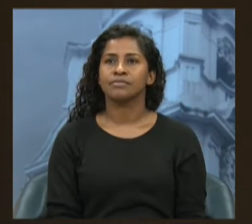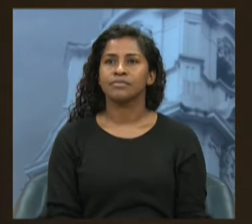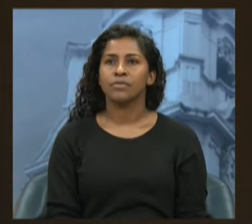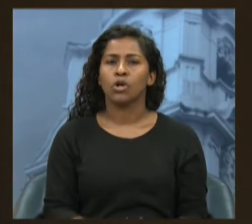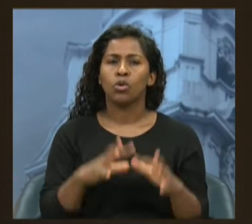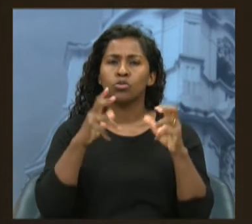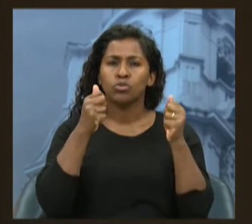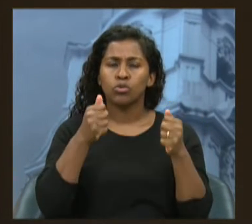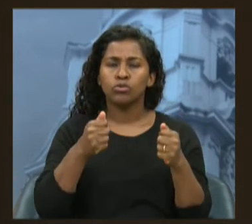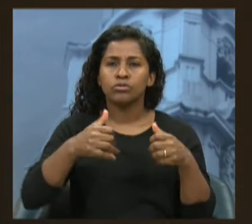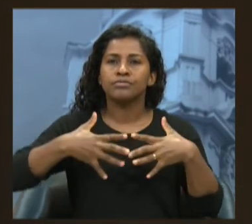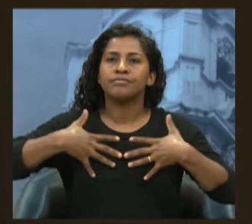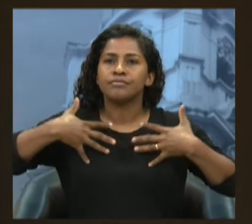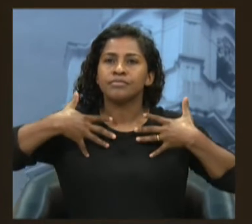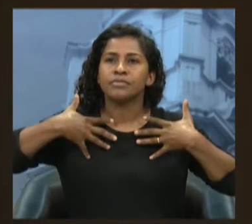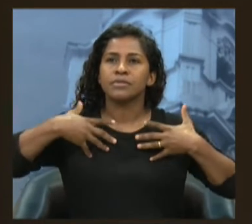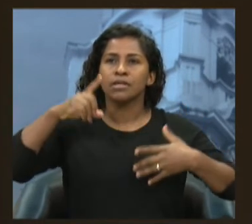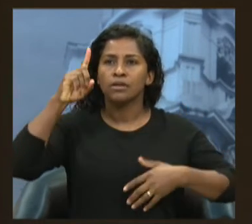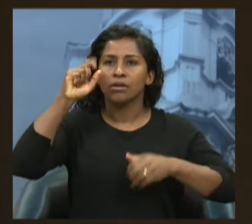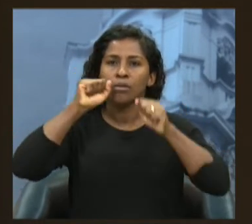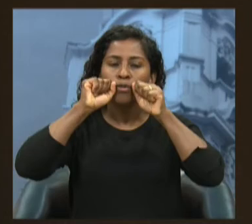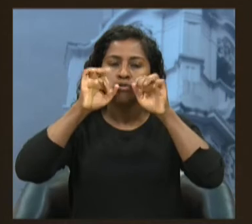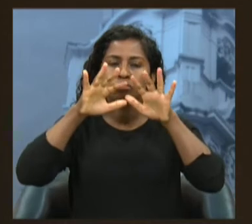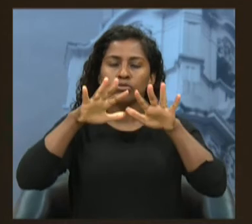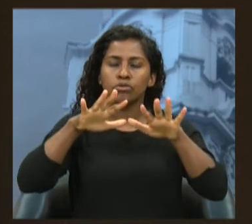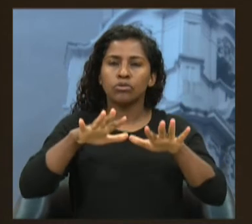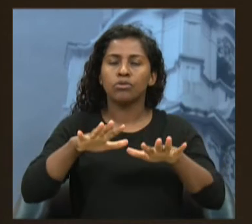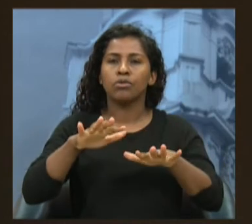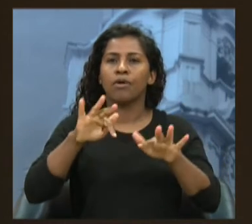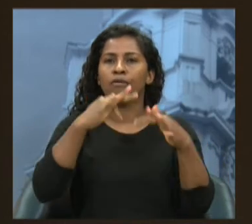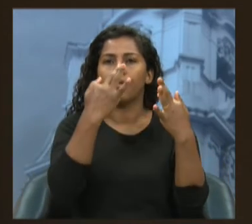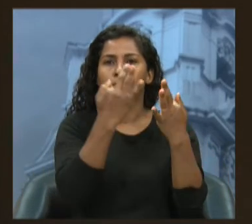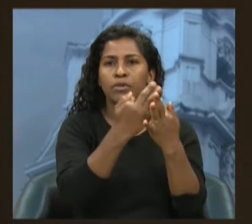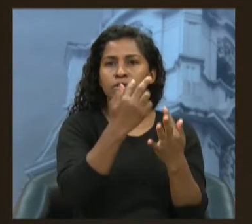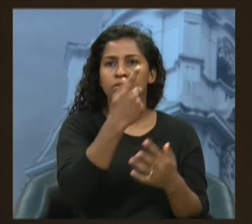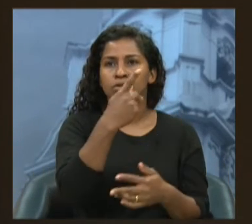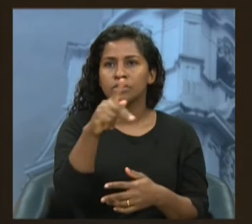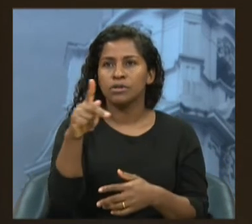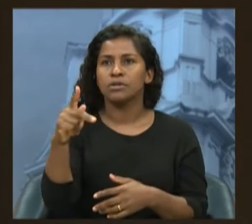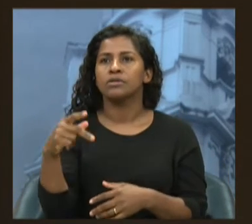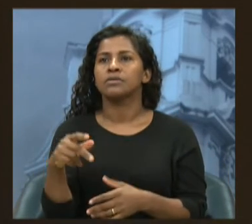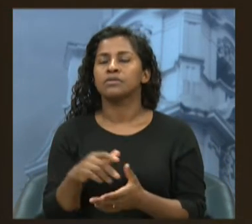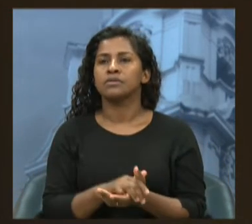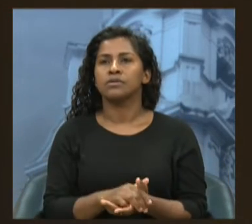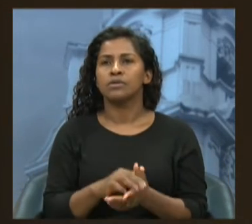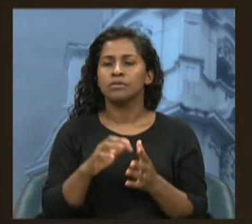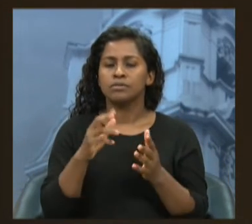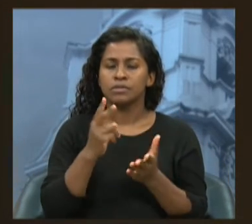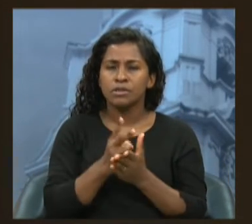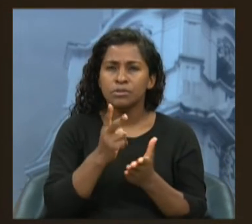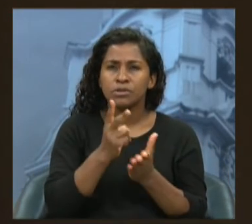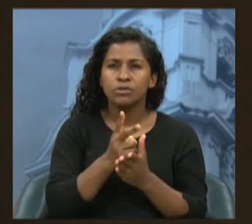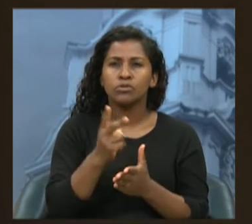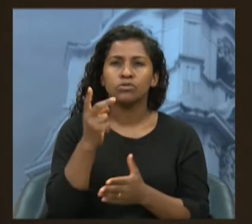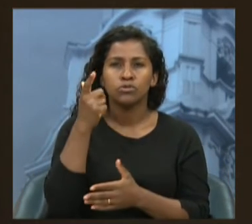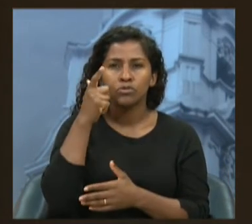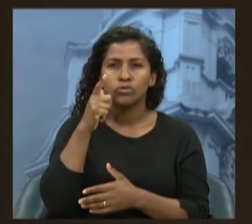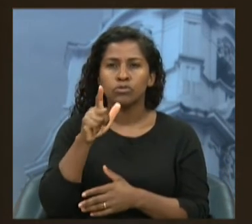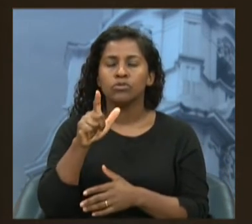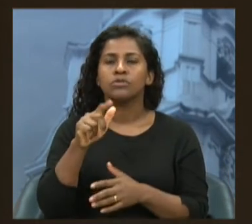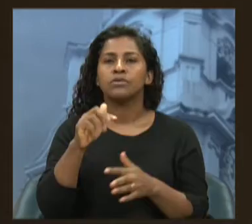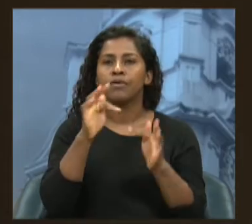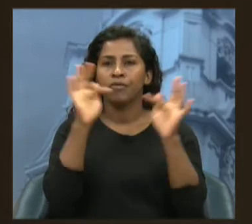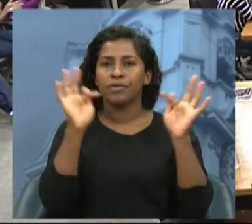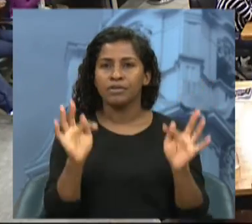todos homenageados e que Deus abençoe muito a vida de vocês, suas famílias, e vocês possam se sentir cada vez mais felizes de trabalhar nesse lugar. Muito